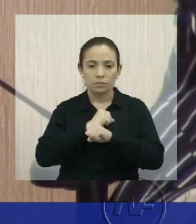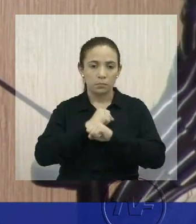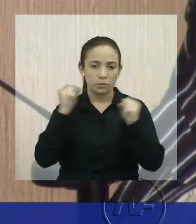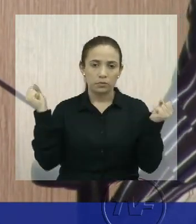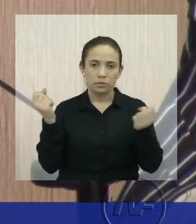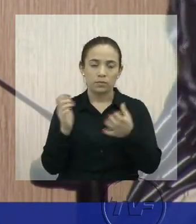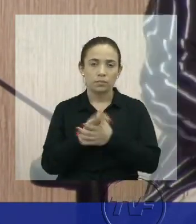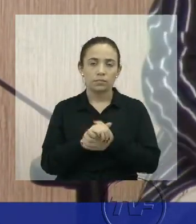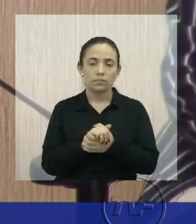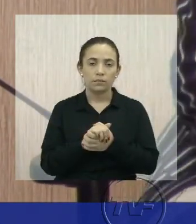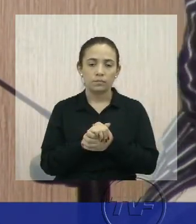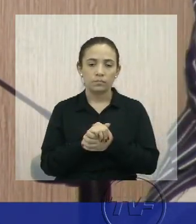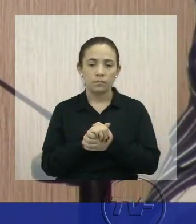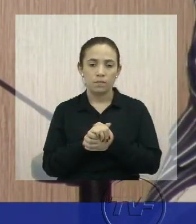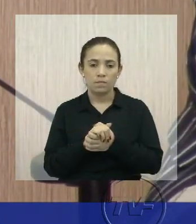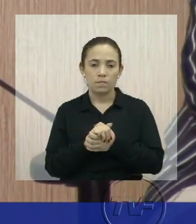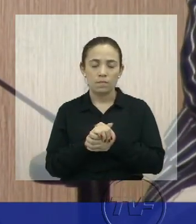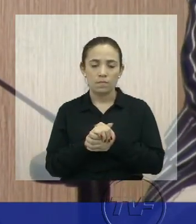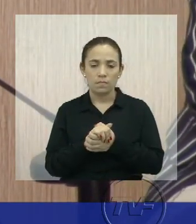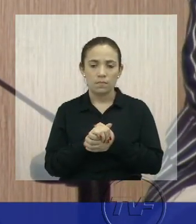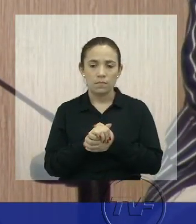inviável.